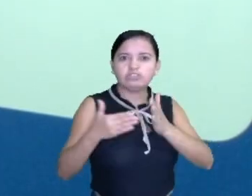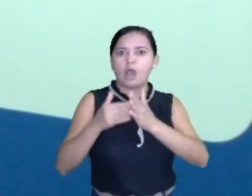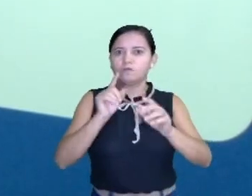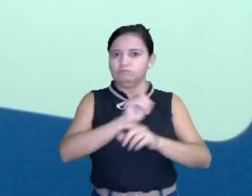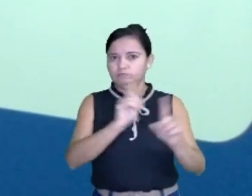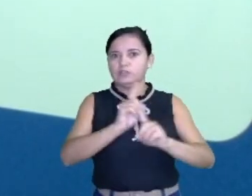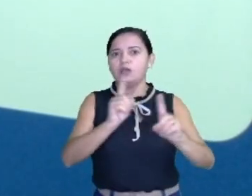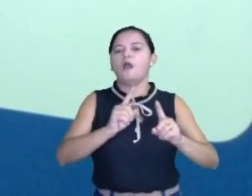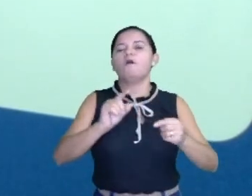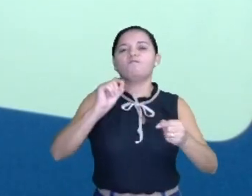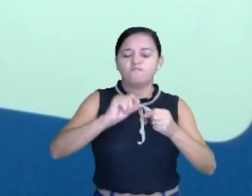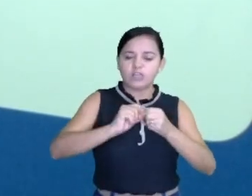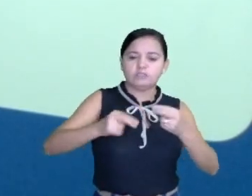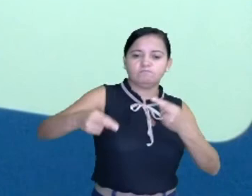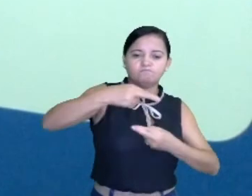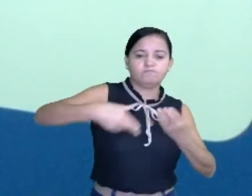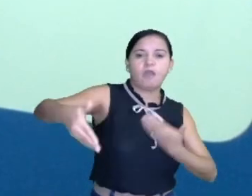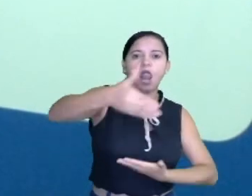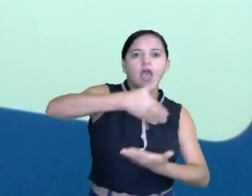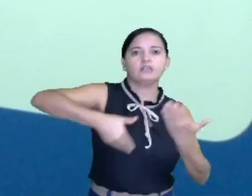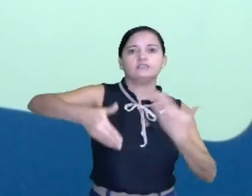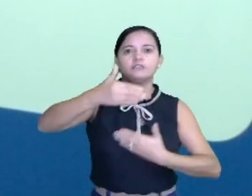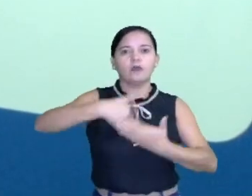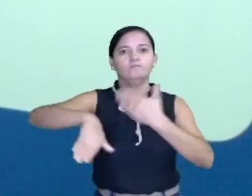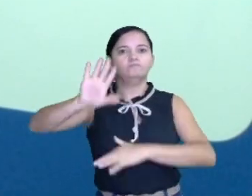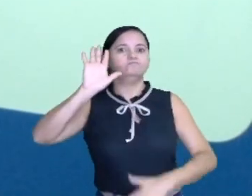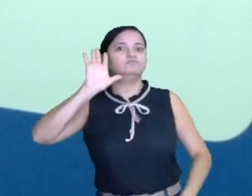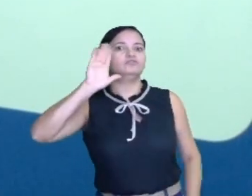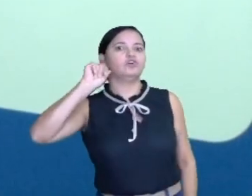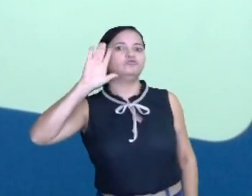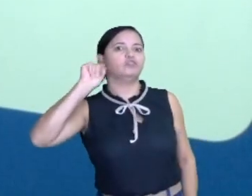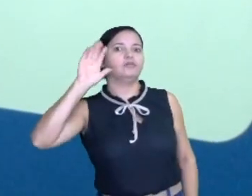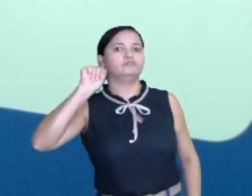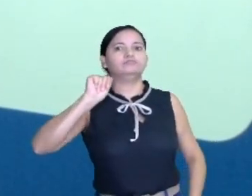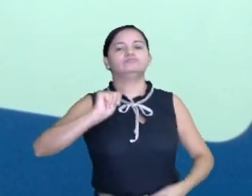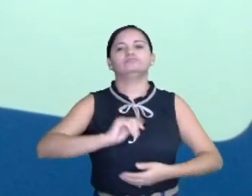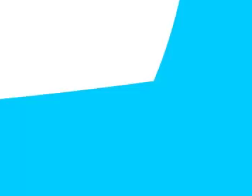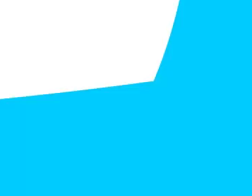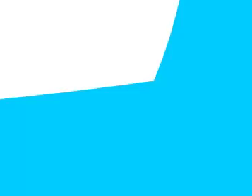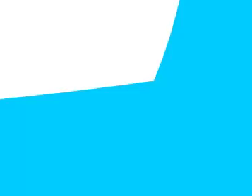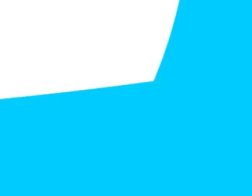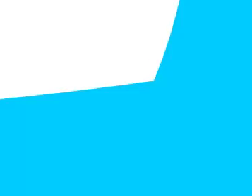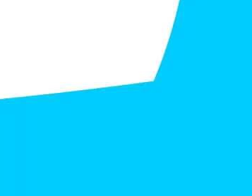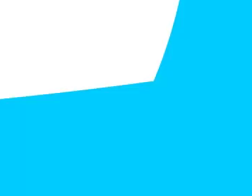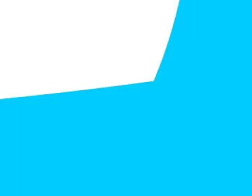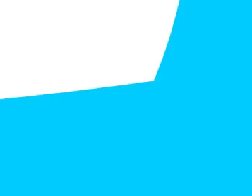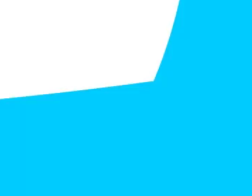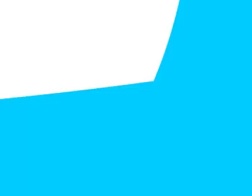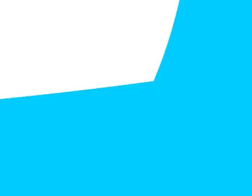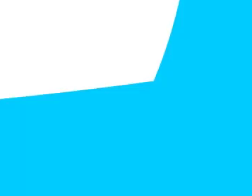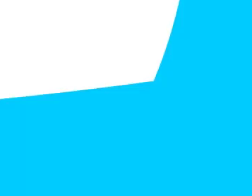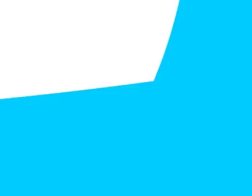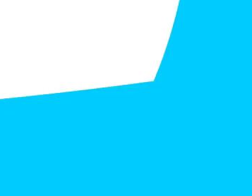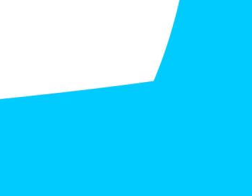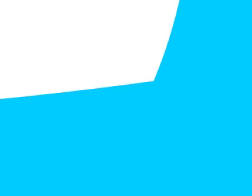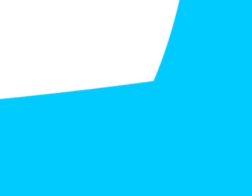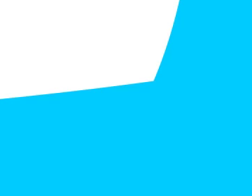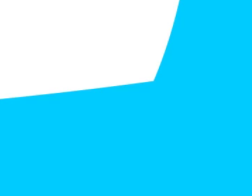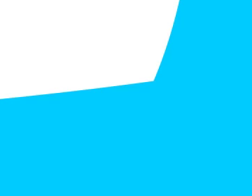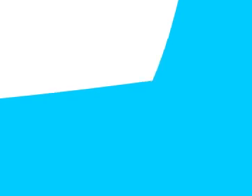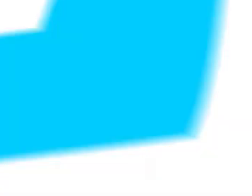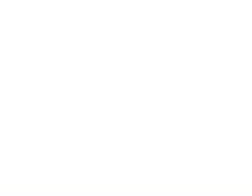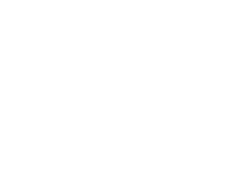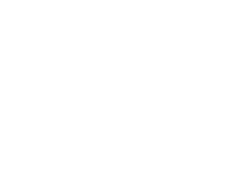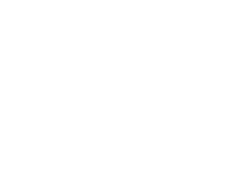Muros. Mas sim para construir pontes. Tchau, tchau. Tchau, tchau. Até a próxima.